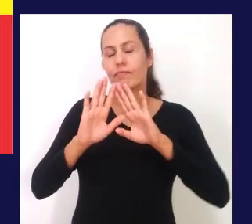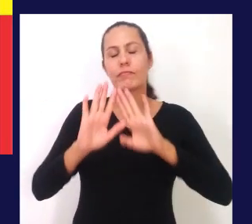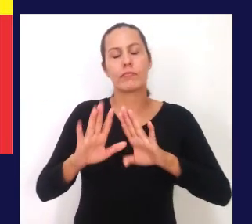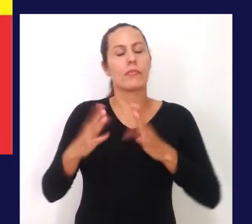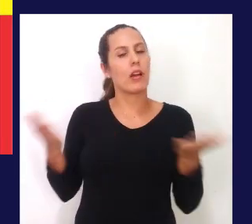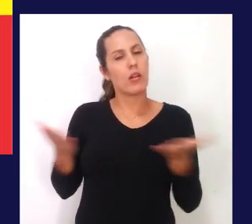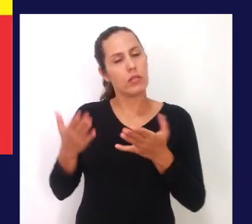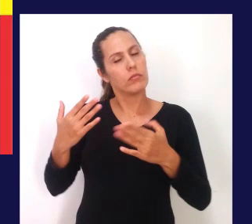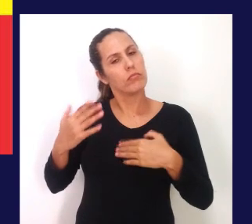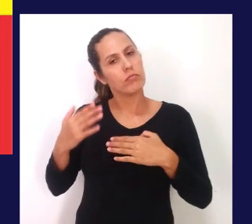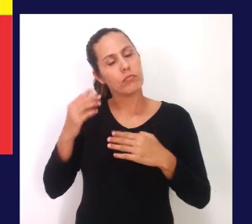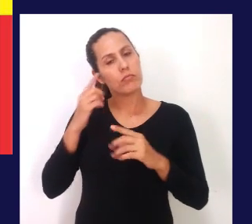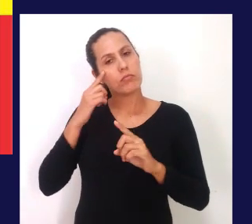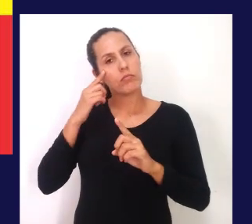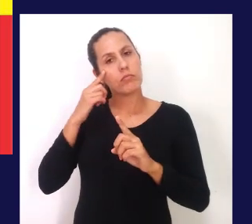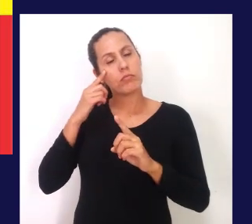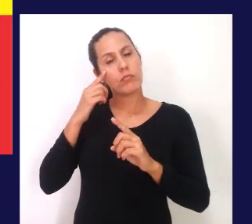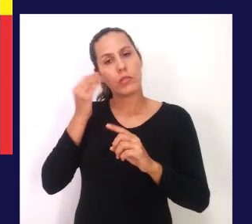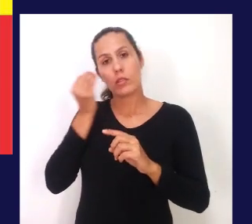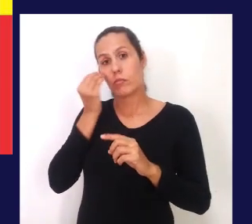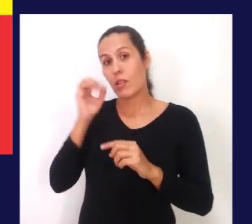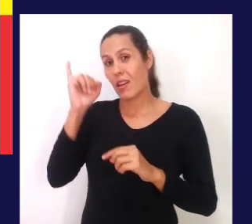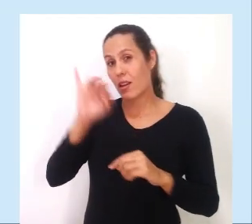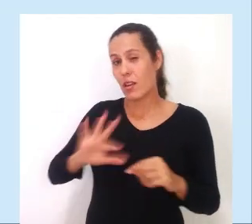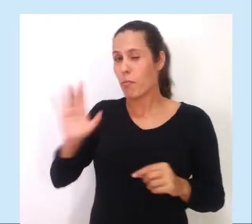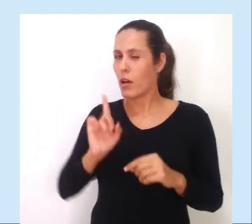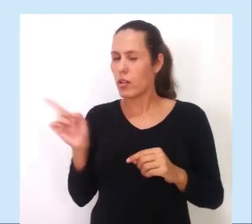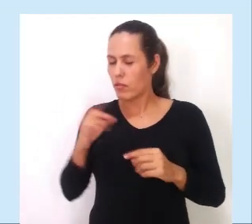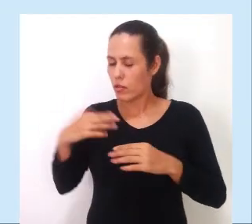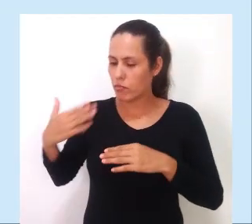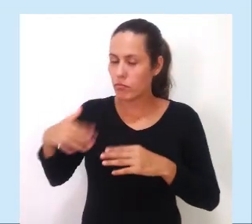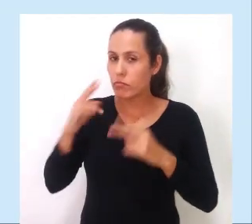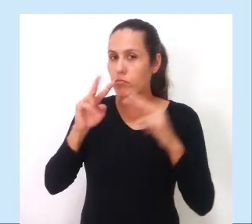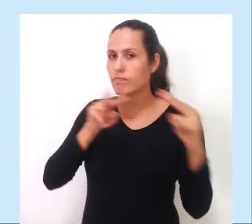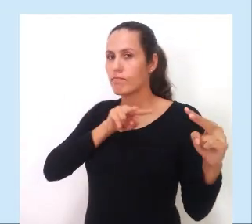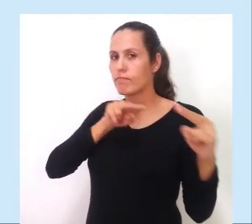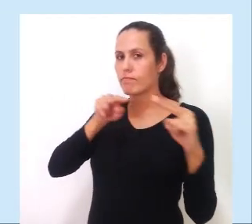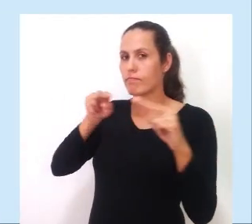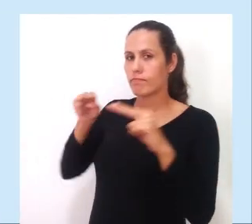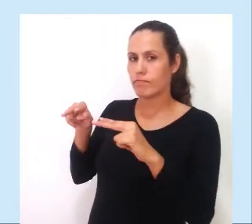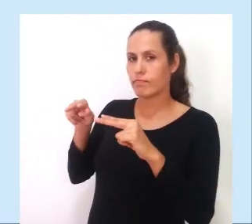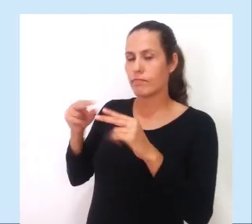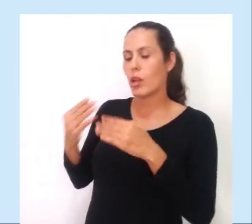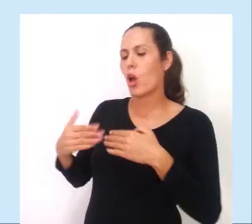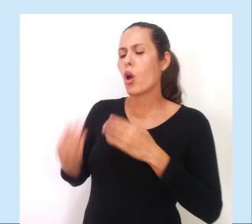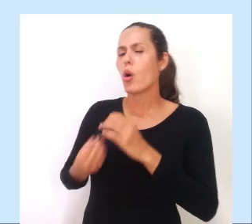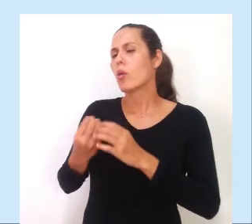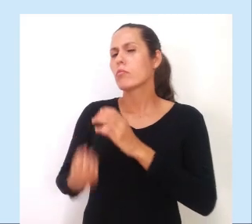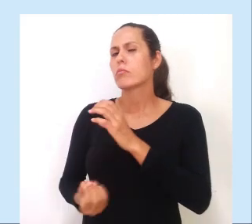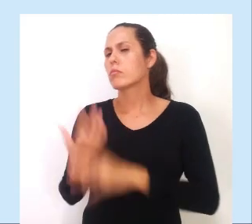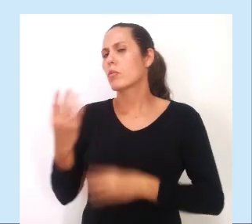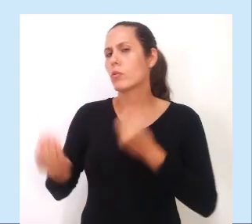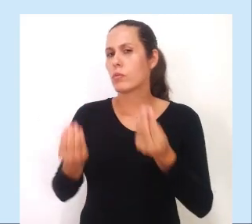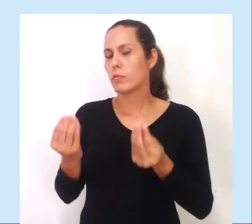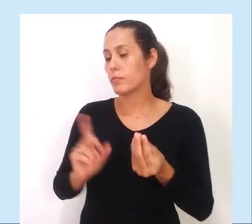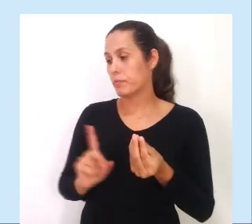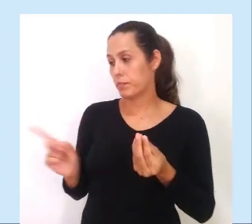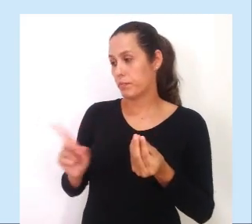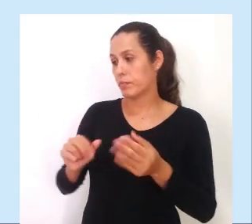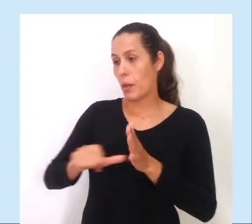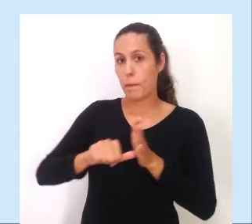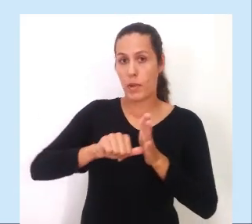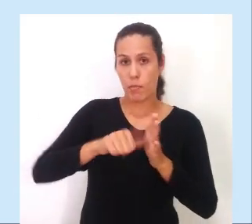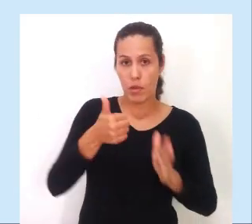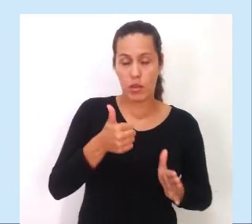as etapas da formação de um fóssil. Vamos continuar observando as imagens sobre